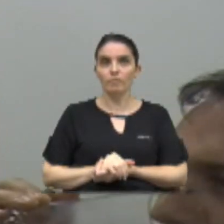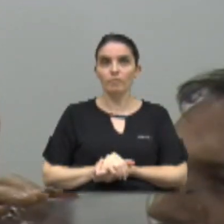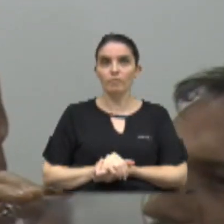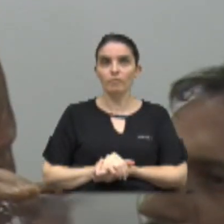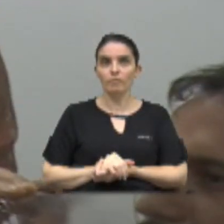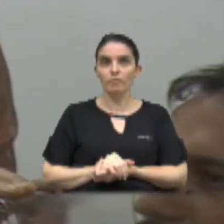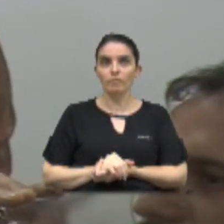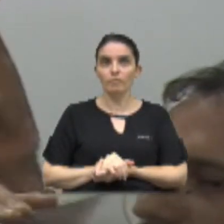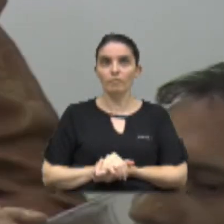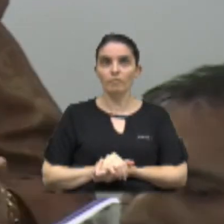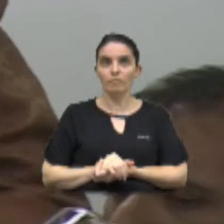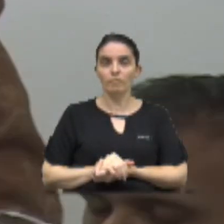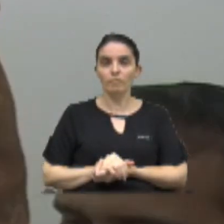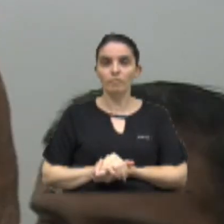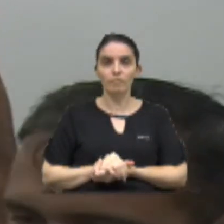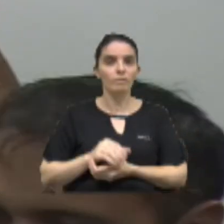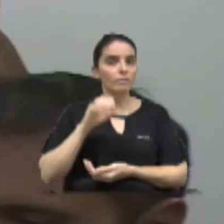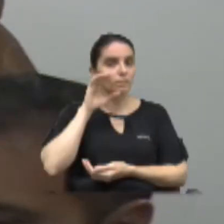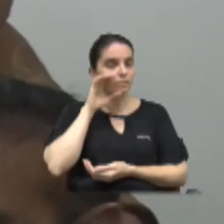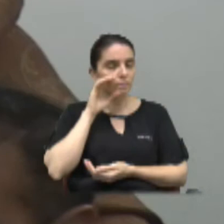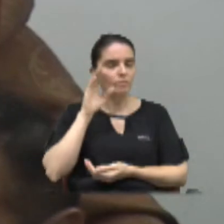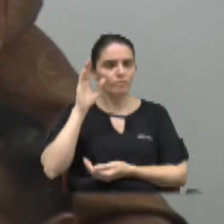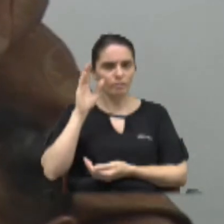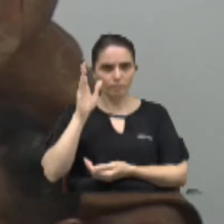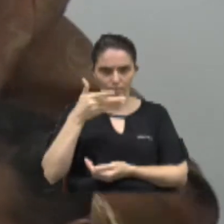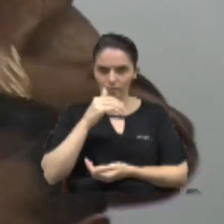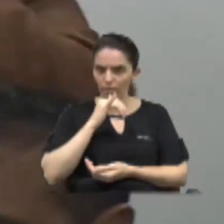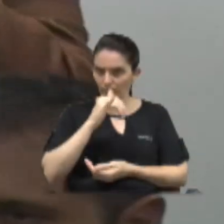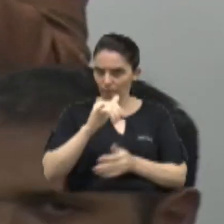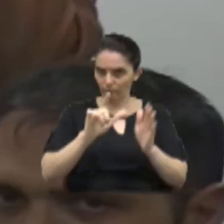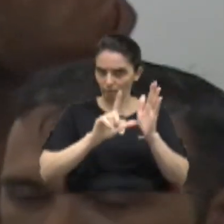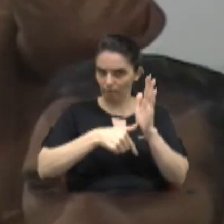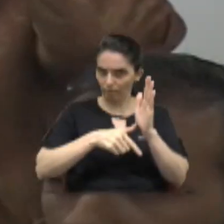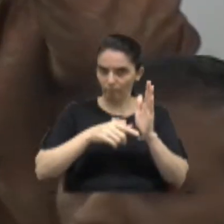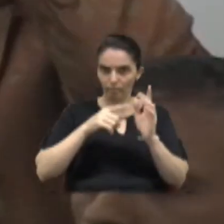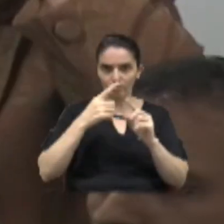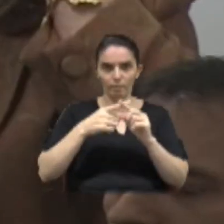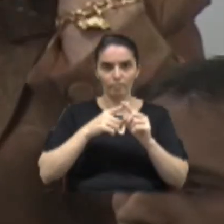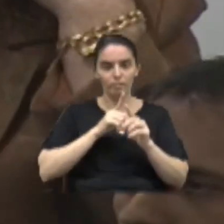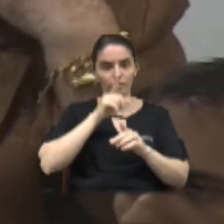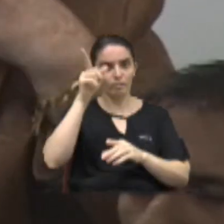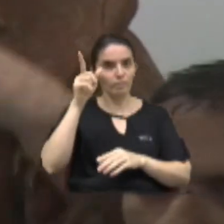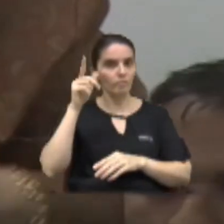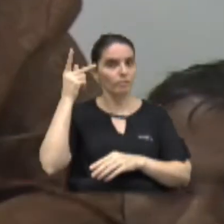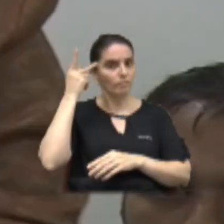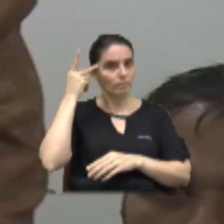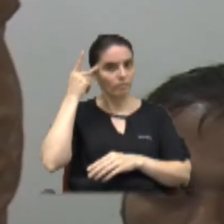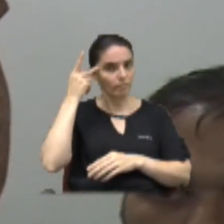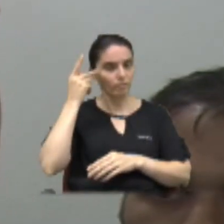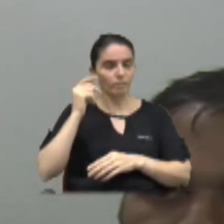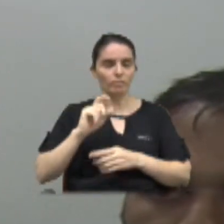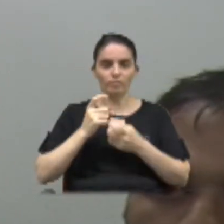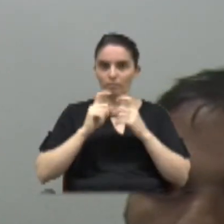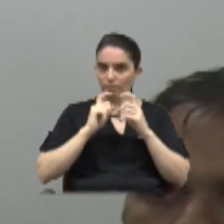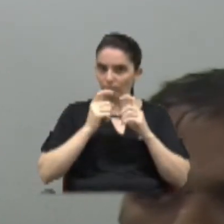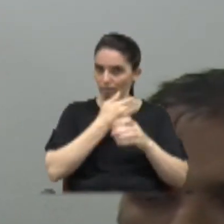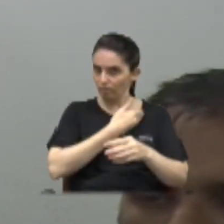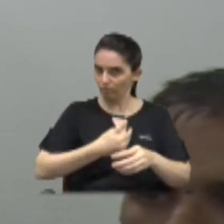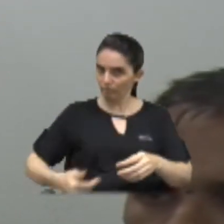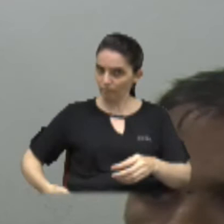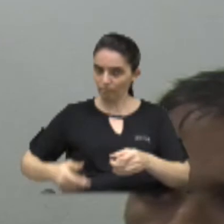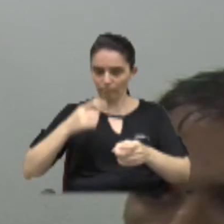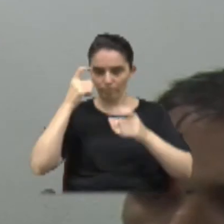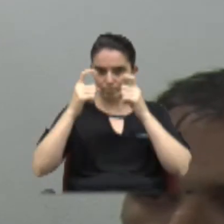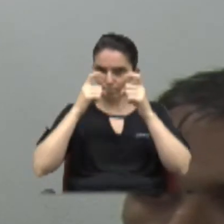Eu já comentei que cheguei atrasada, que eu estava em São Paulo, na audiência pública. Inclusive, é uma preocupação